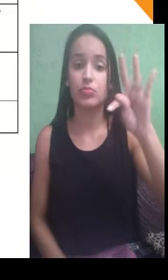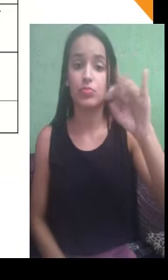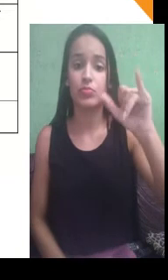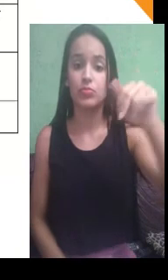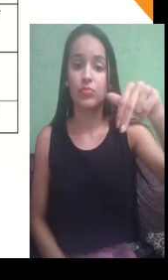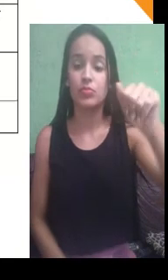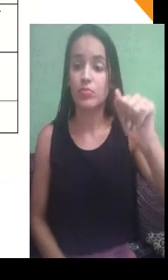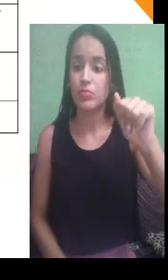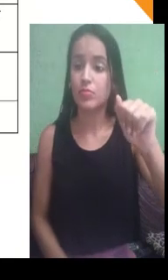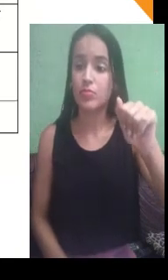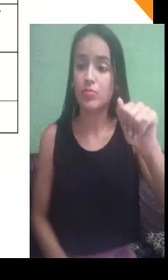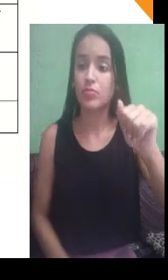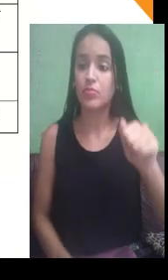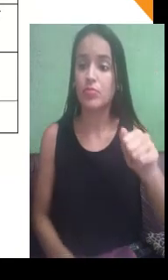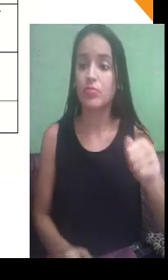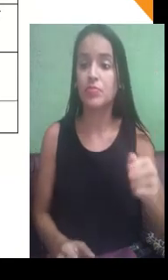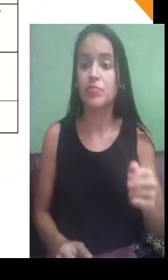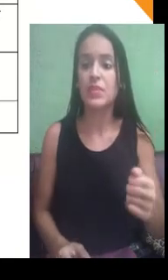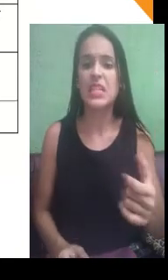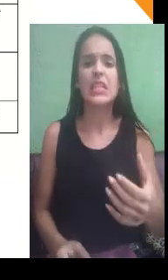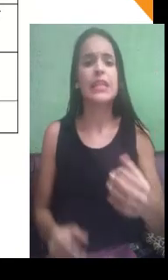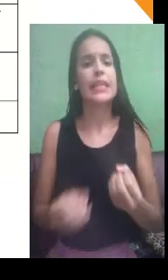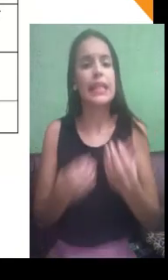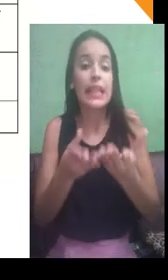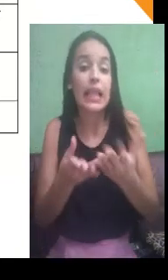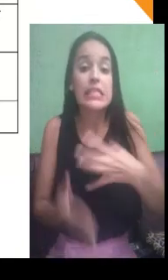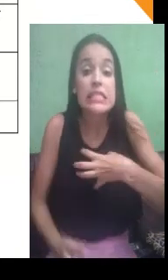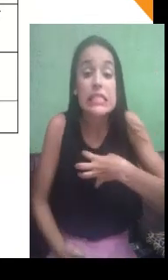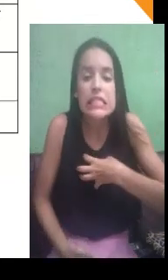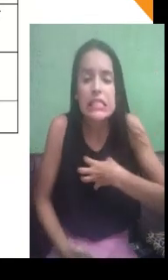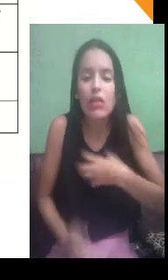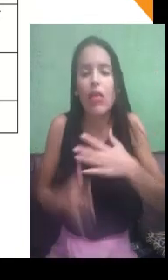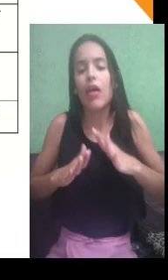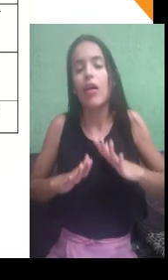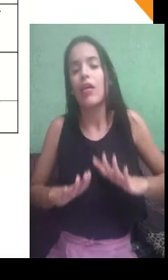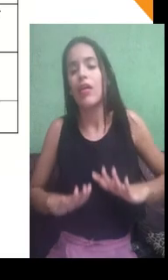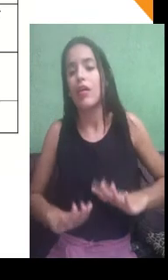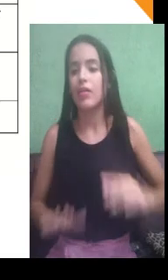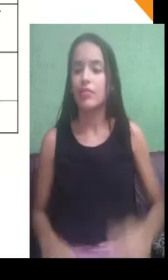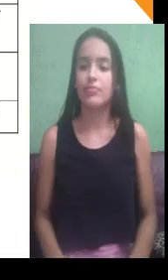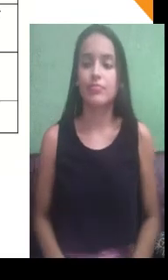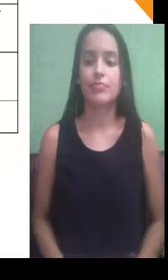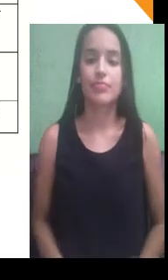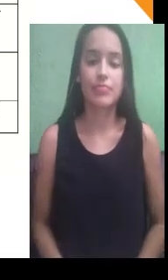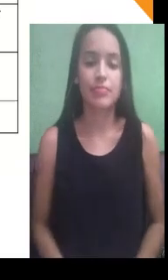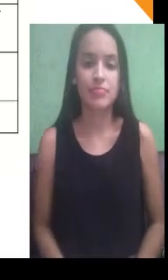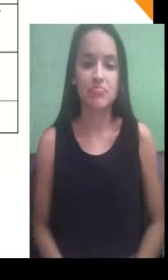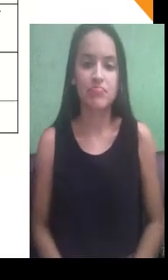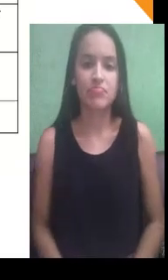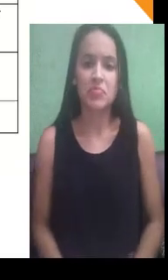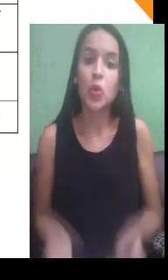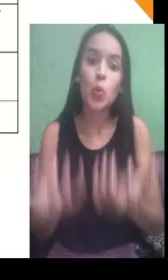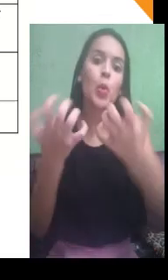Na dissertação expositiva, ou na exposição, a intenção, ou a finalidade, é transmitir uma